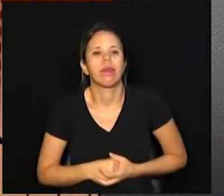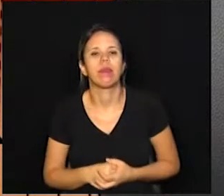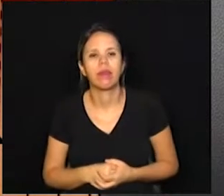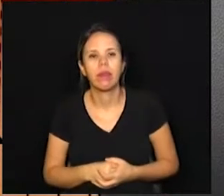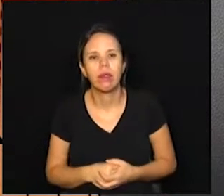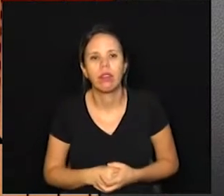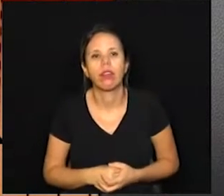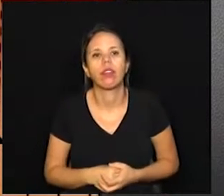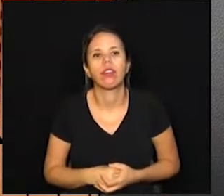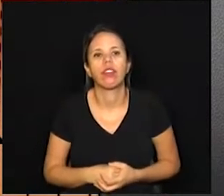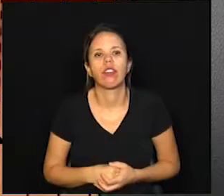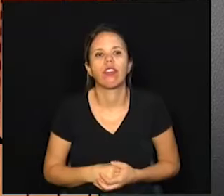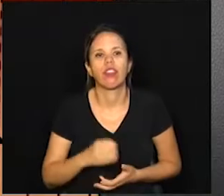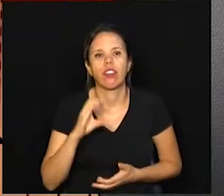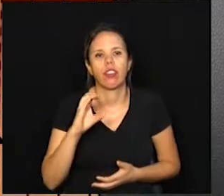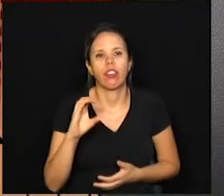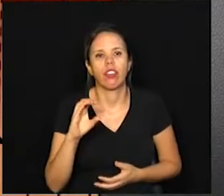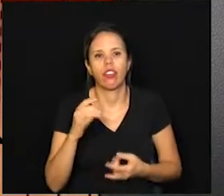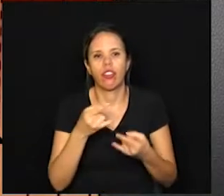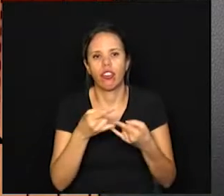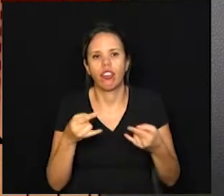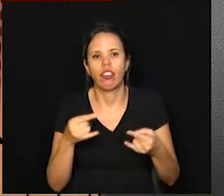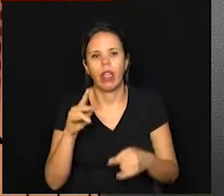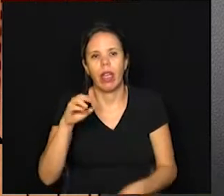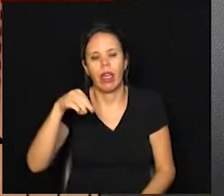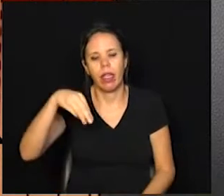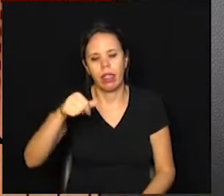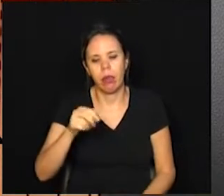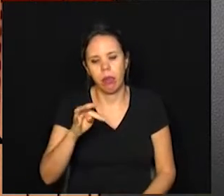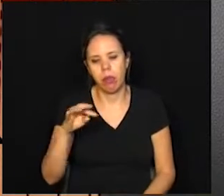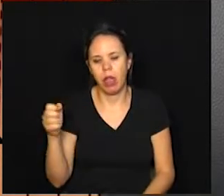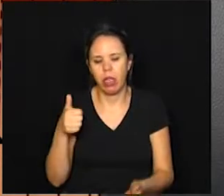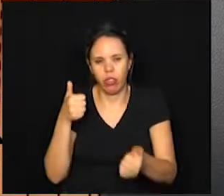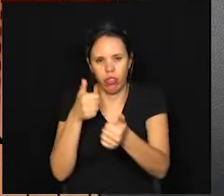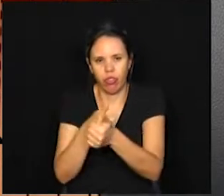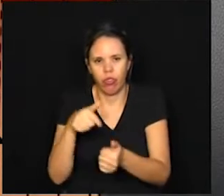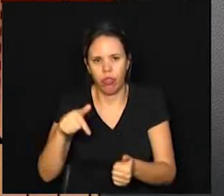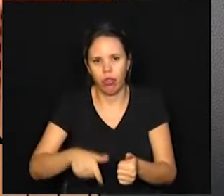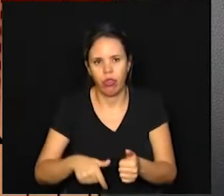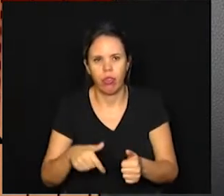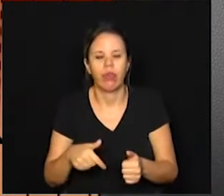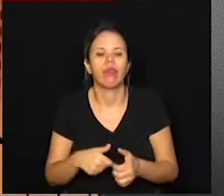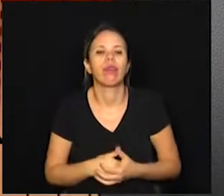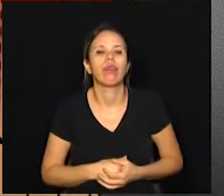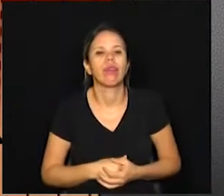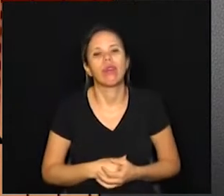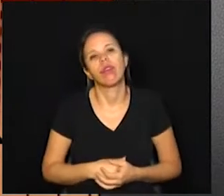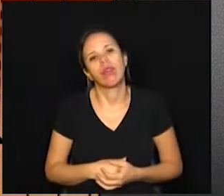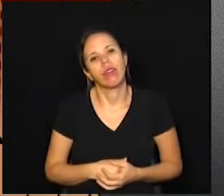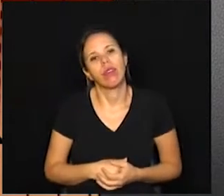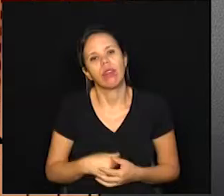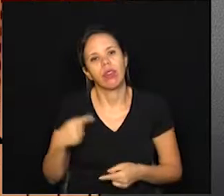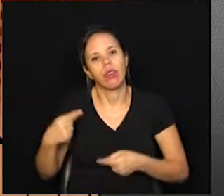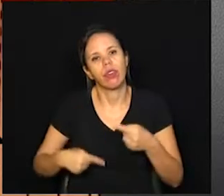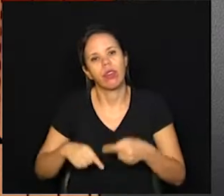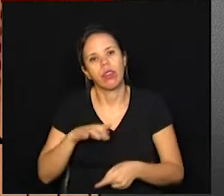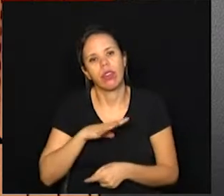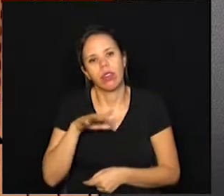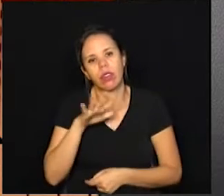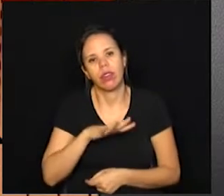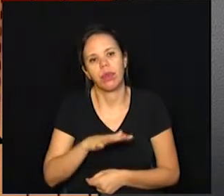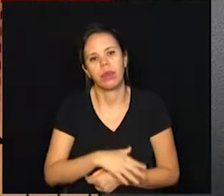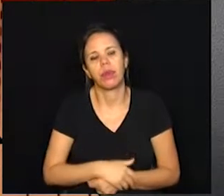coluna Checkmate, uma das colunas mais acompanhadas aqui pelo universo político da nossa